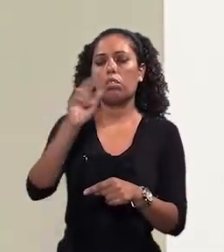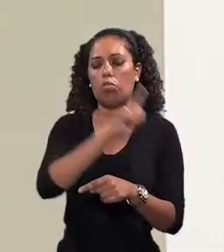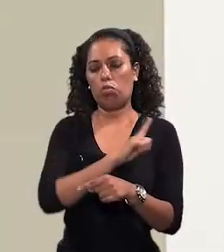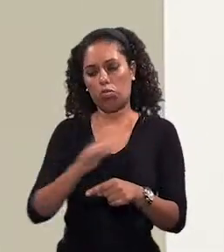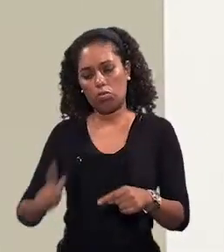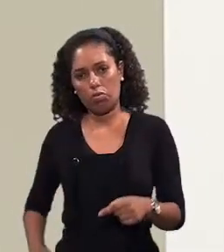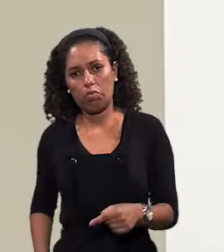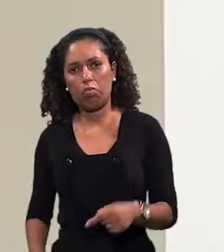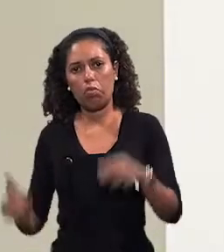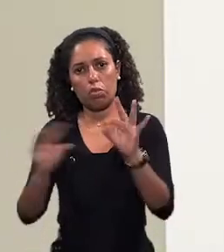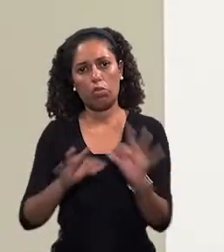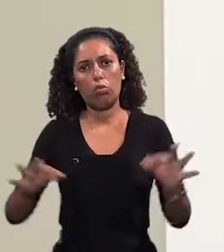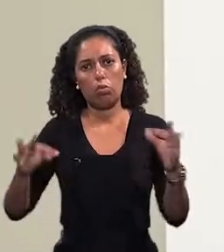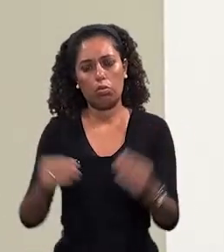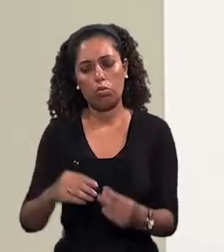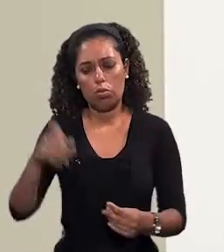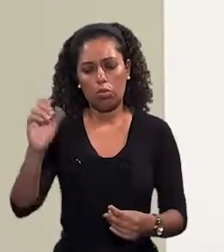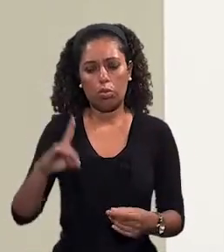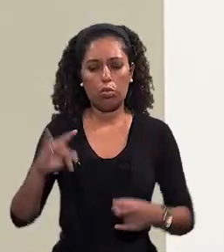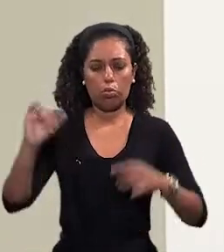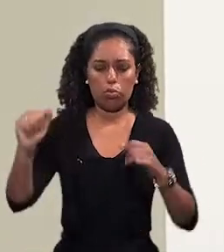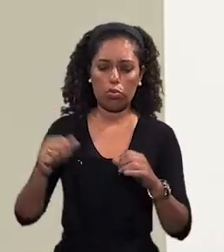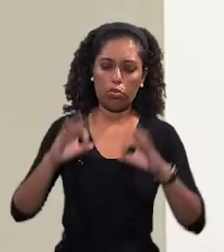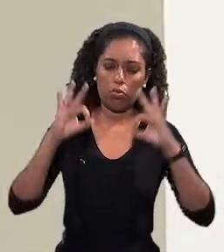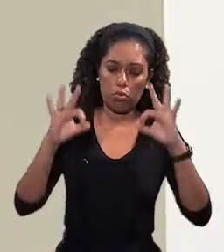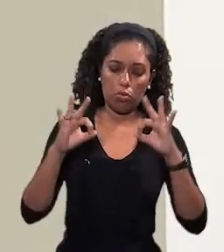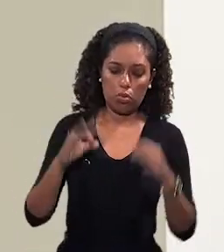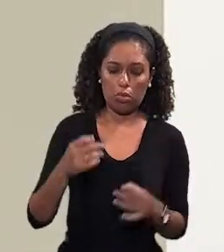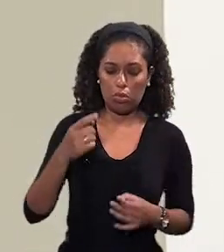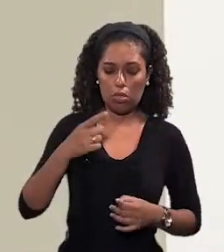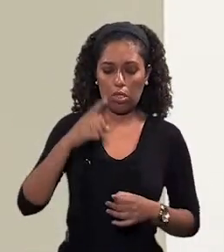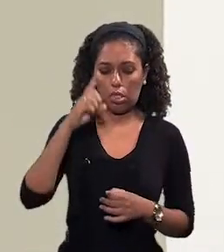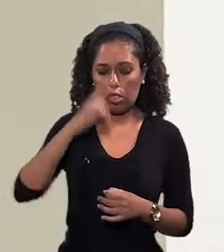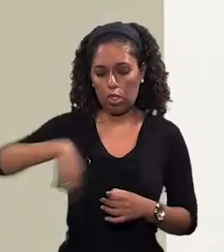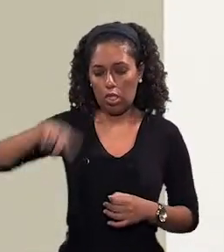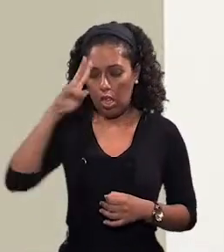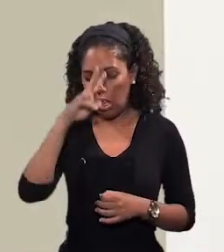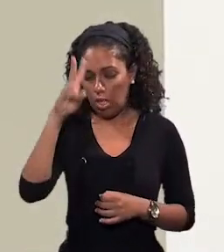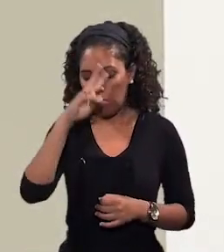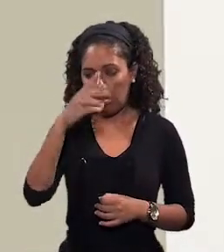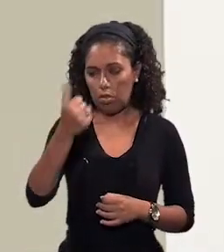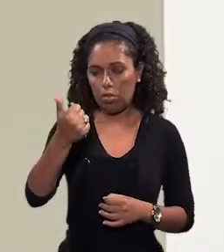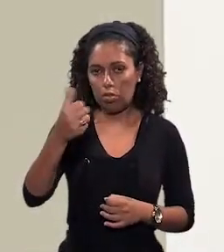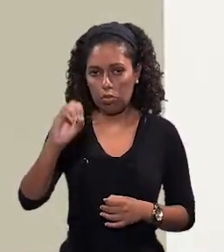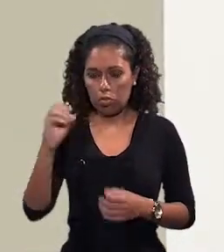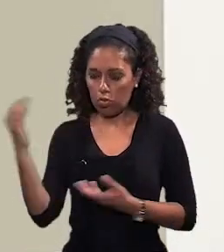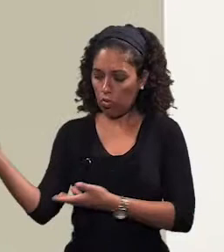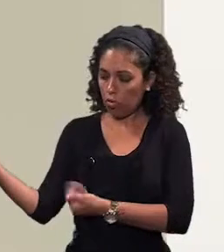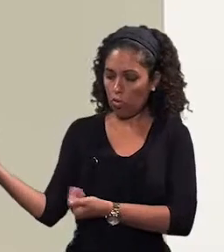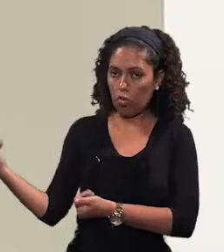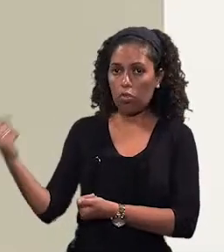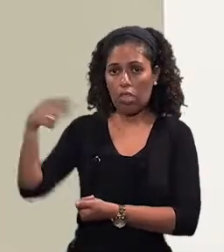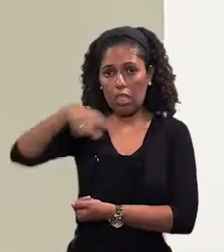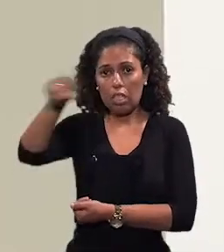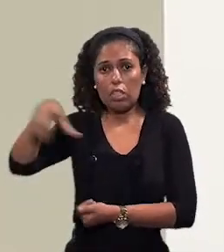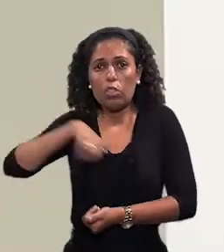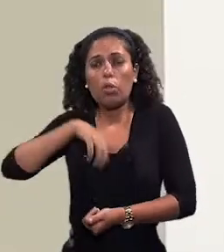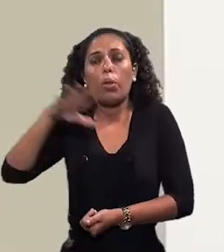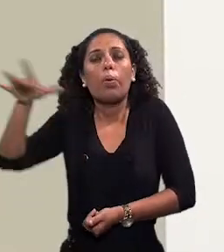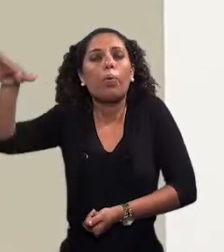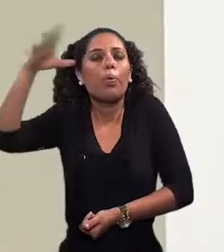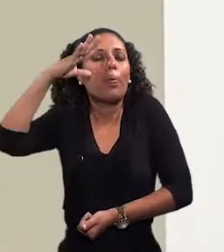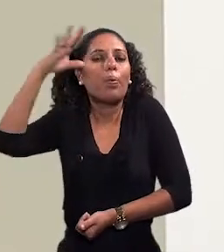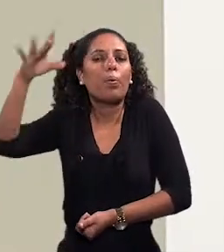do poder público, como um todo. E foi um dia muito de comoção. Se lembrar desses 10 jovens que, mais do que um projeto de vida, eles